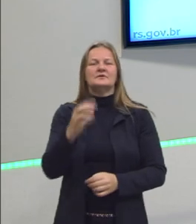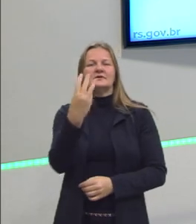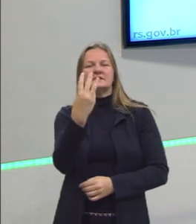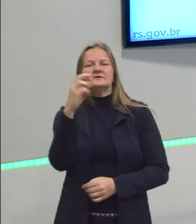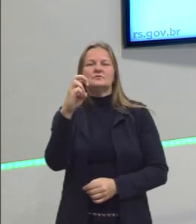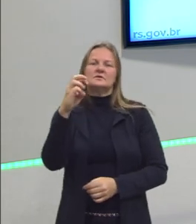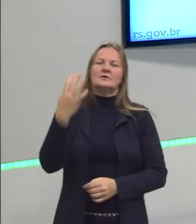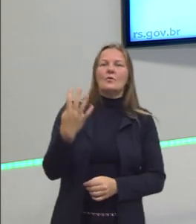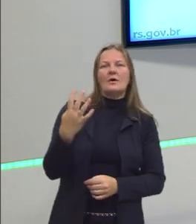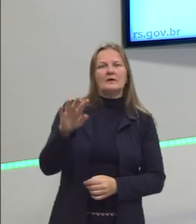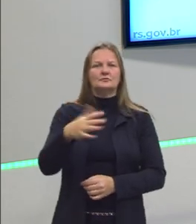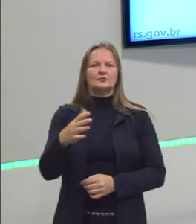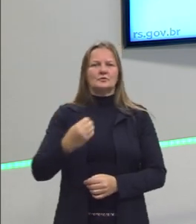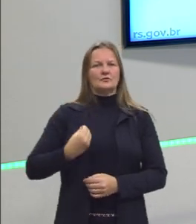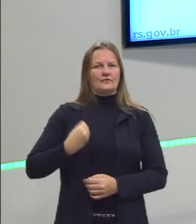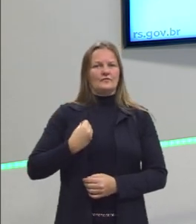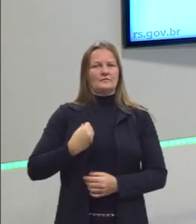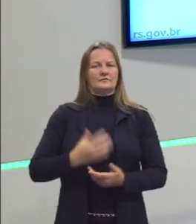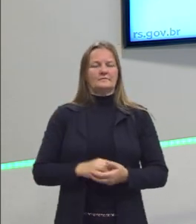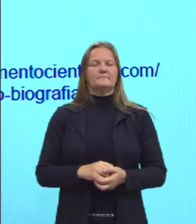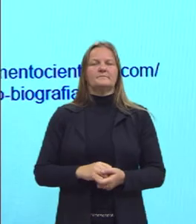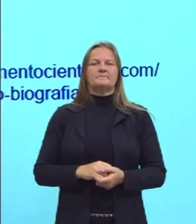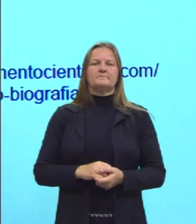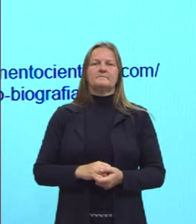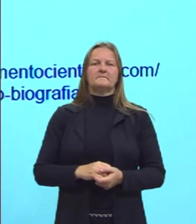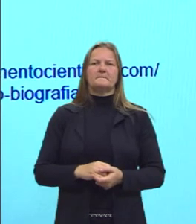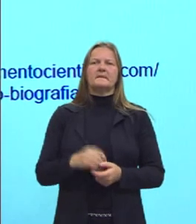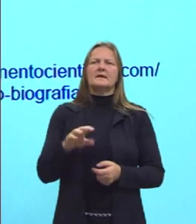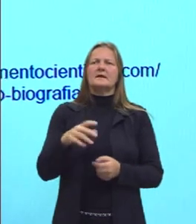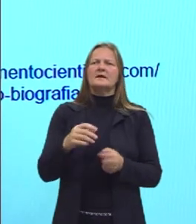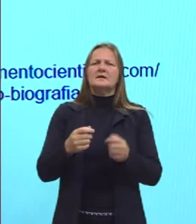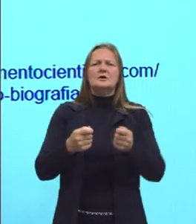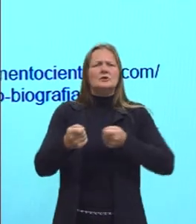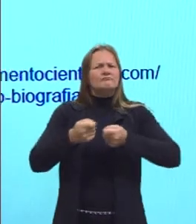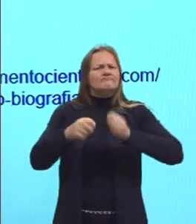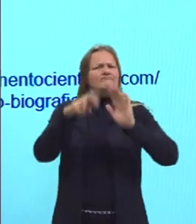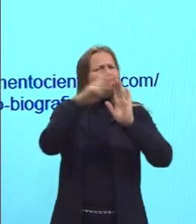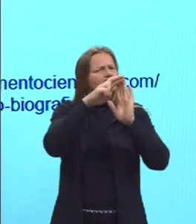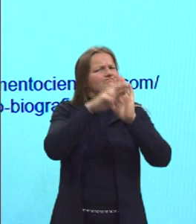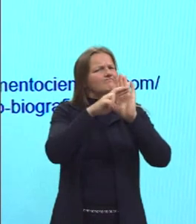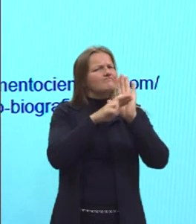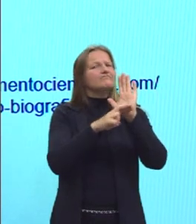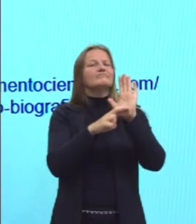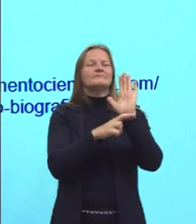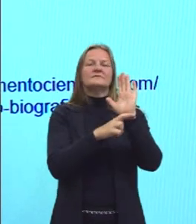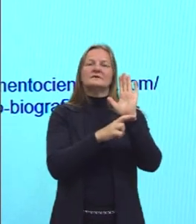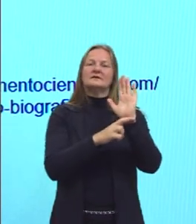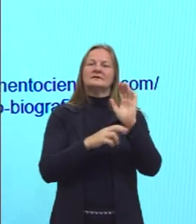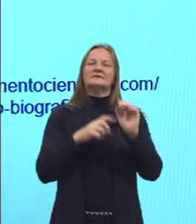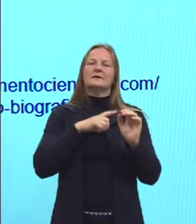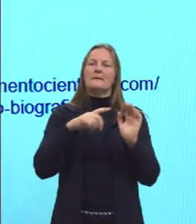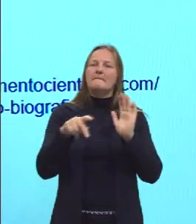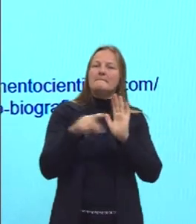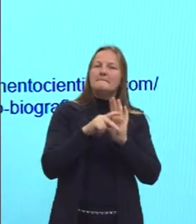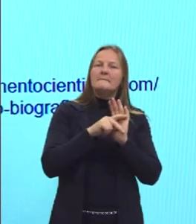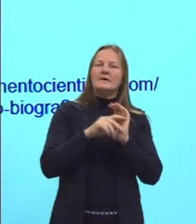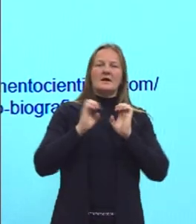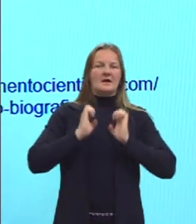ce-354 mas é o cara que vai coordenar as regras praticamente né da